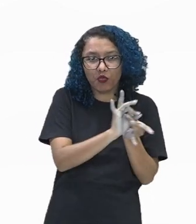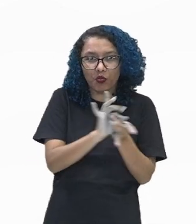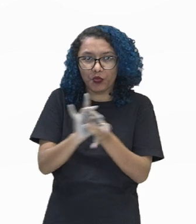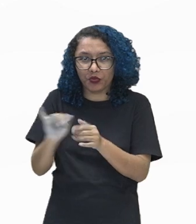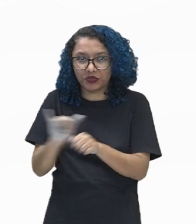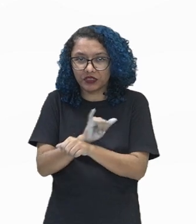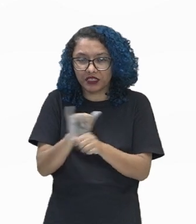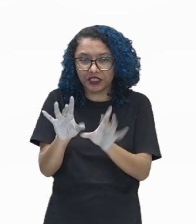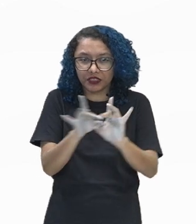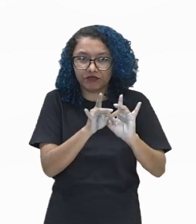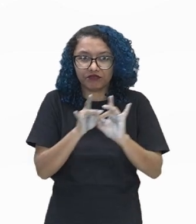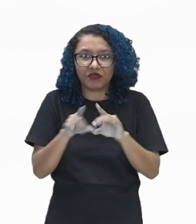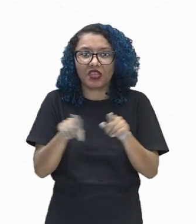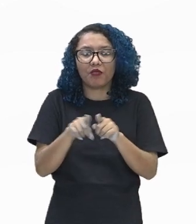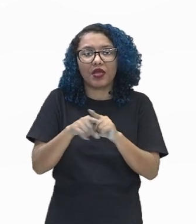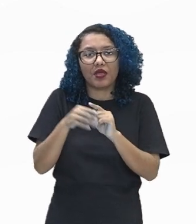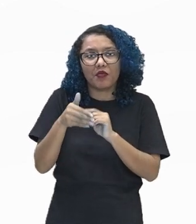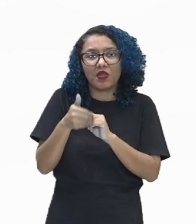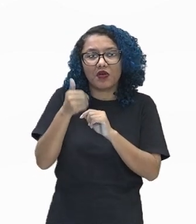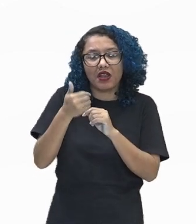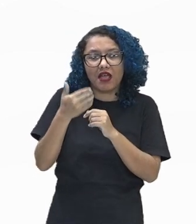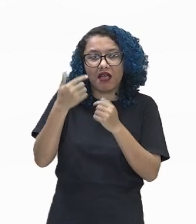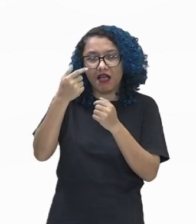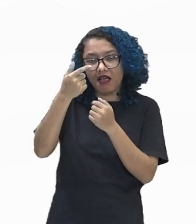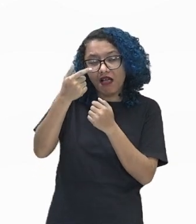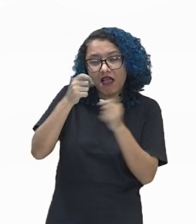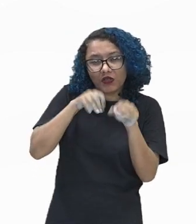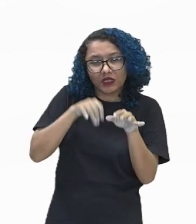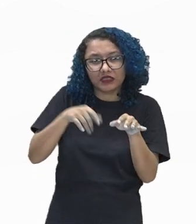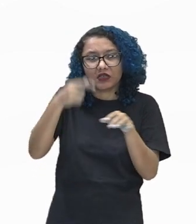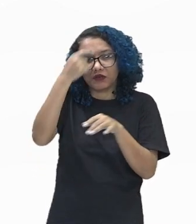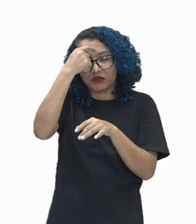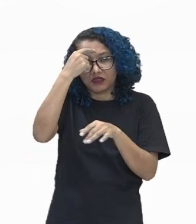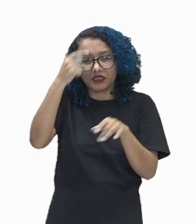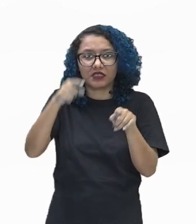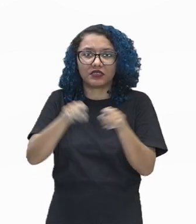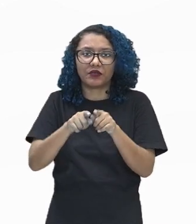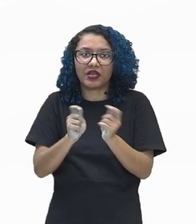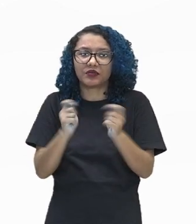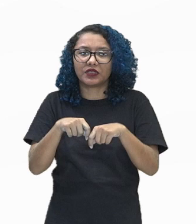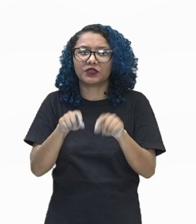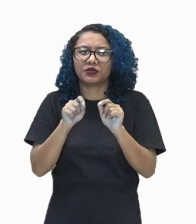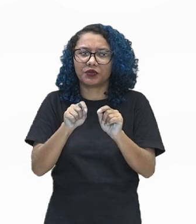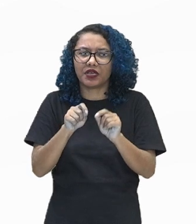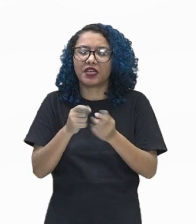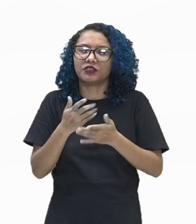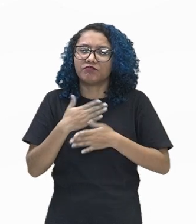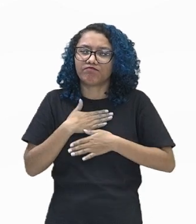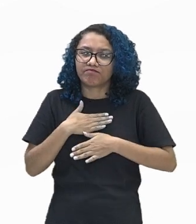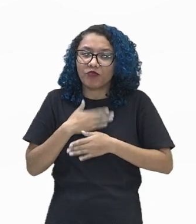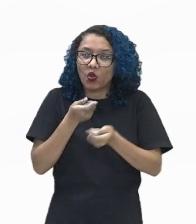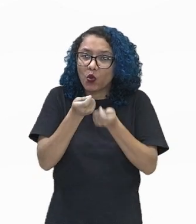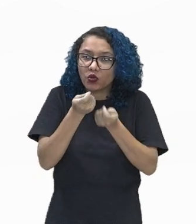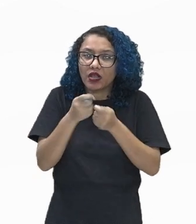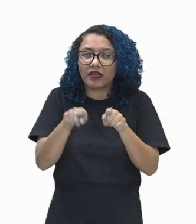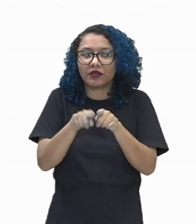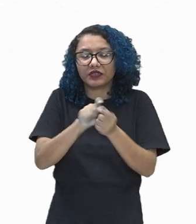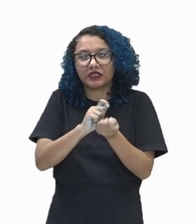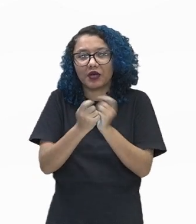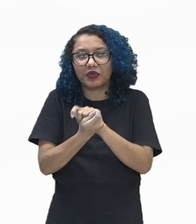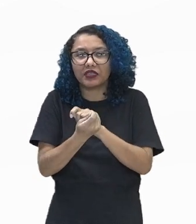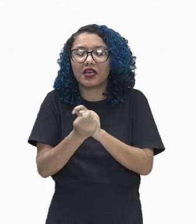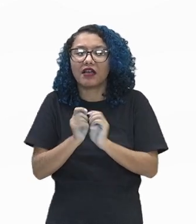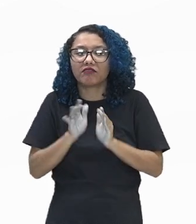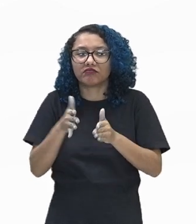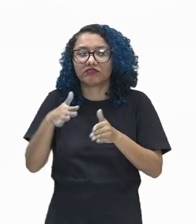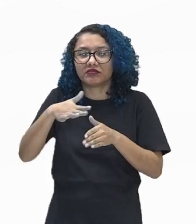educação, conscientização e capacidade para mitigar e adaptar-se as mudanças climáticas. Então